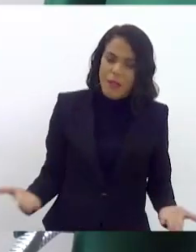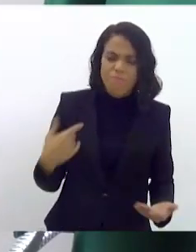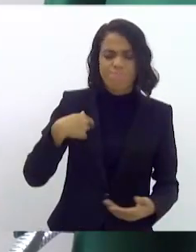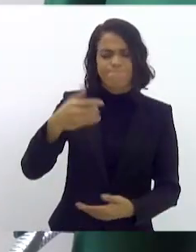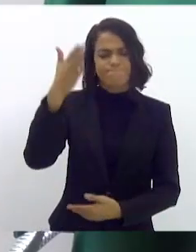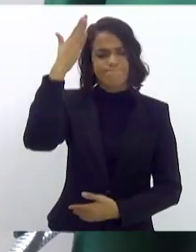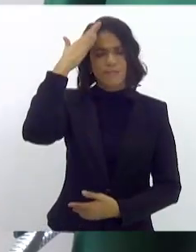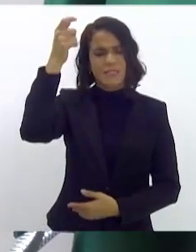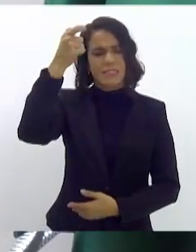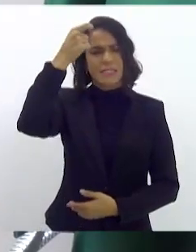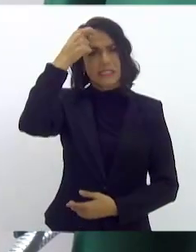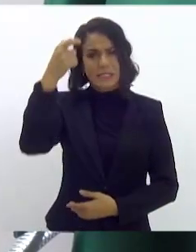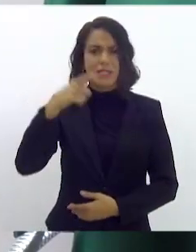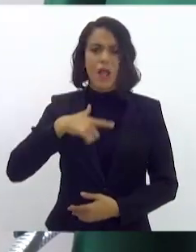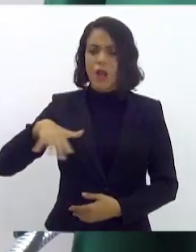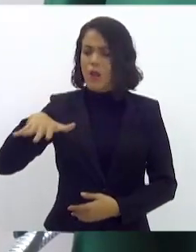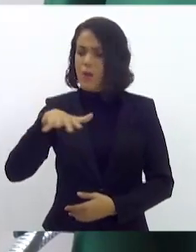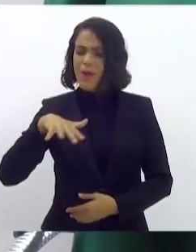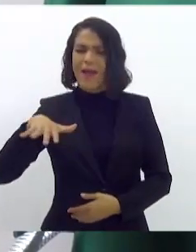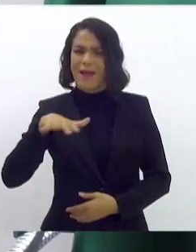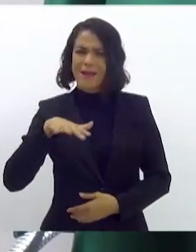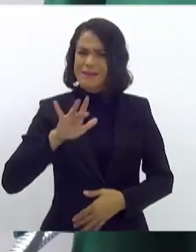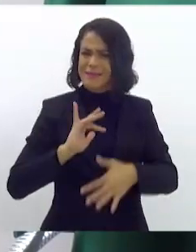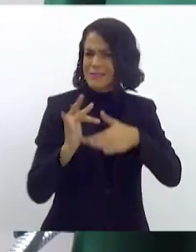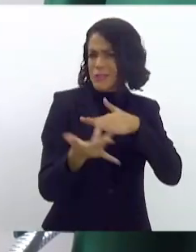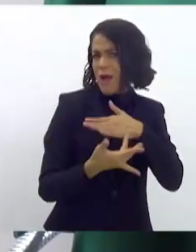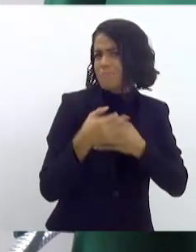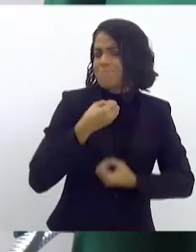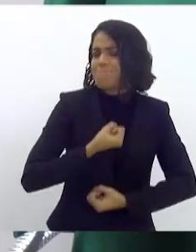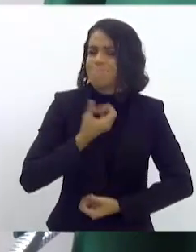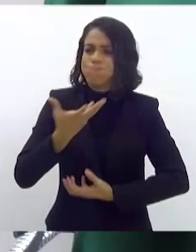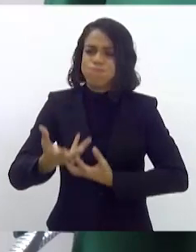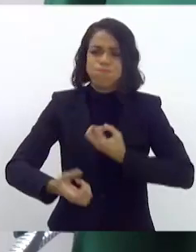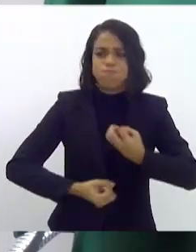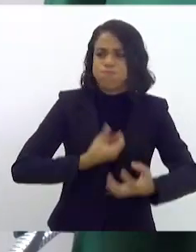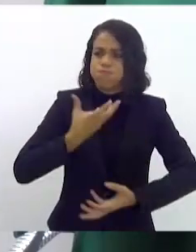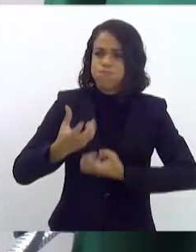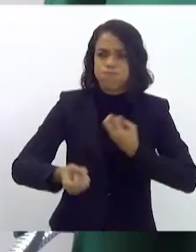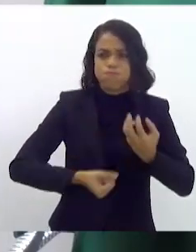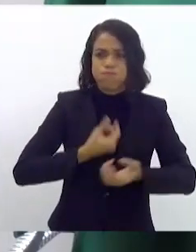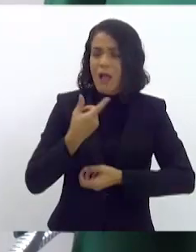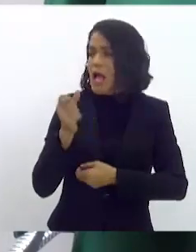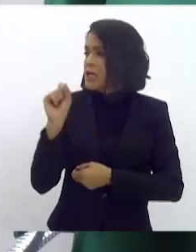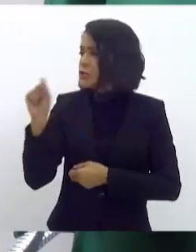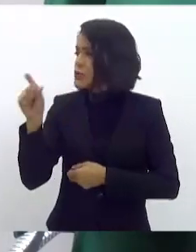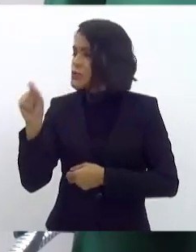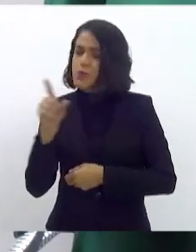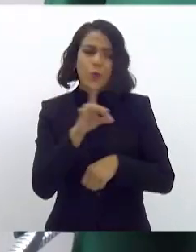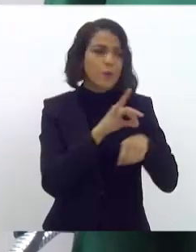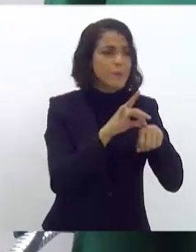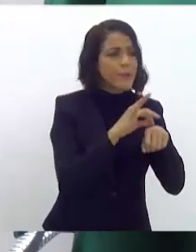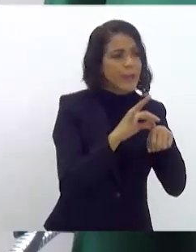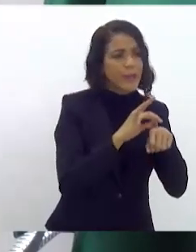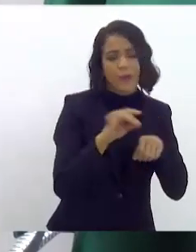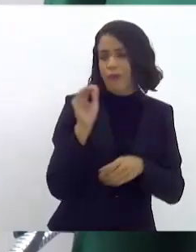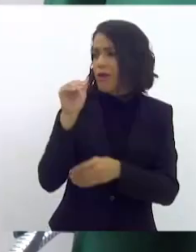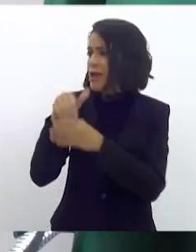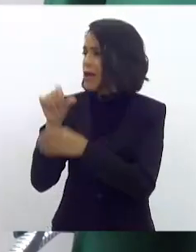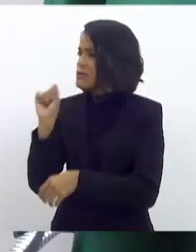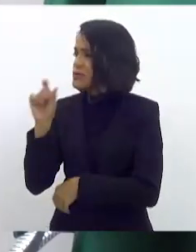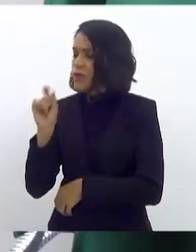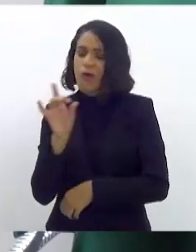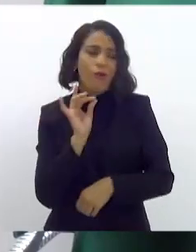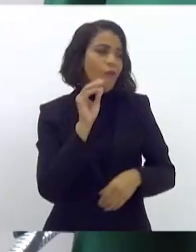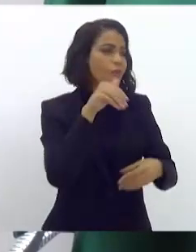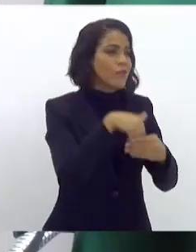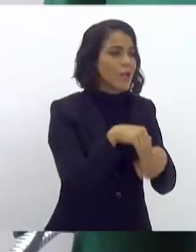na consciência. Cada um tem seu espaço na rede social para expor o que ela quer. Ela pode escolher azul, ela pode escolher preto, ela pode votar no azul, pode votar no preto.